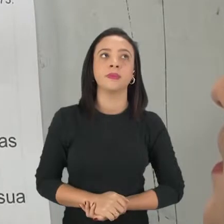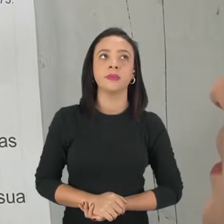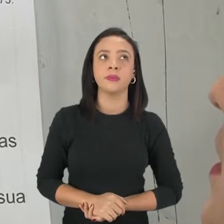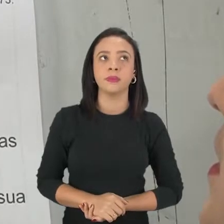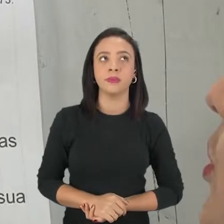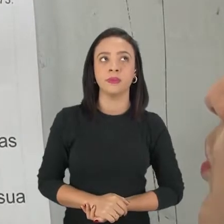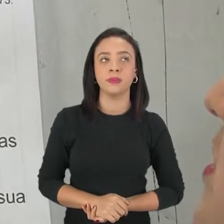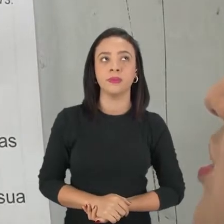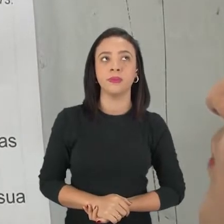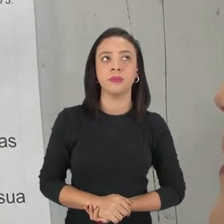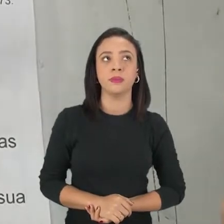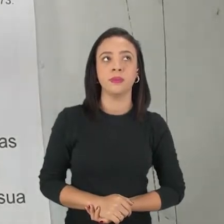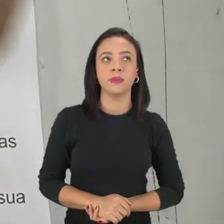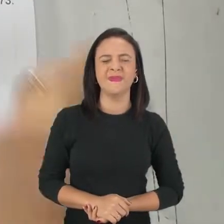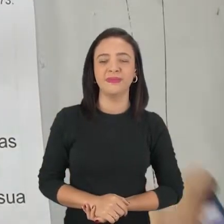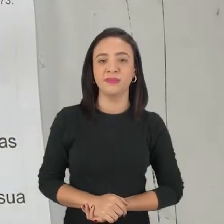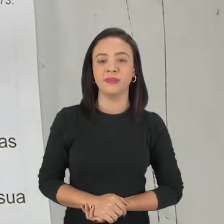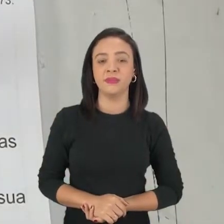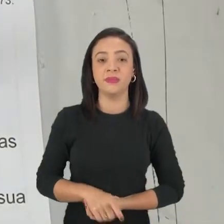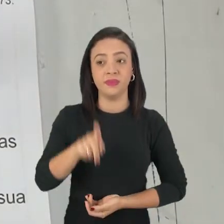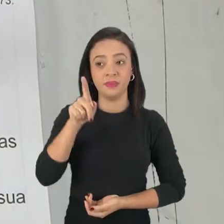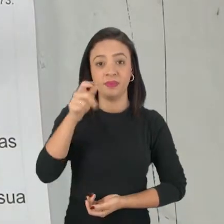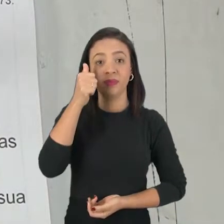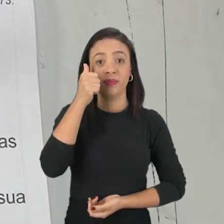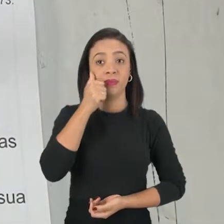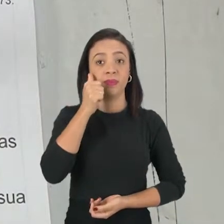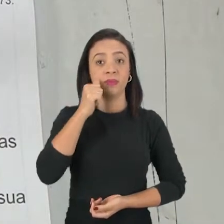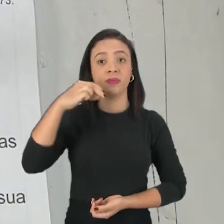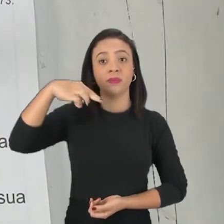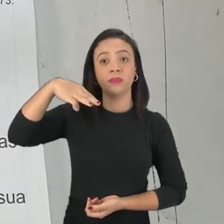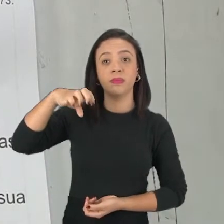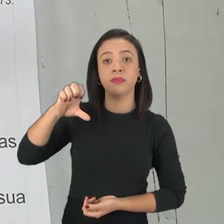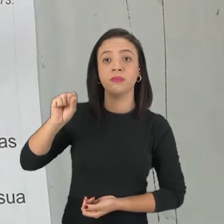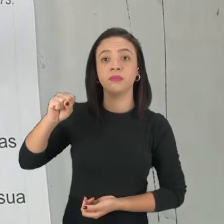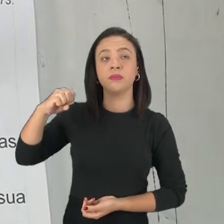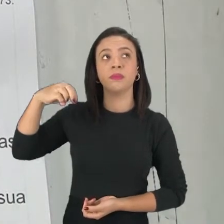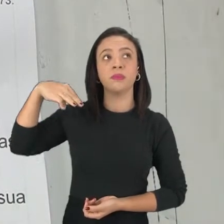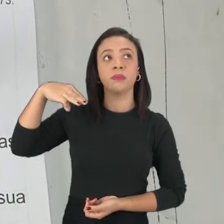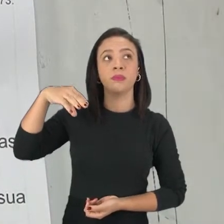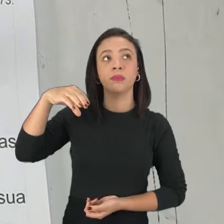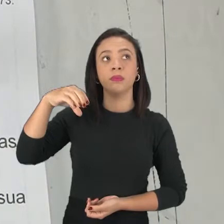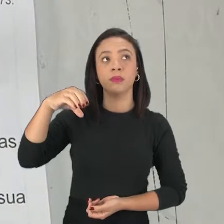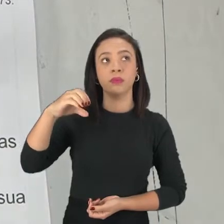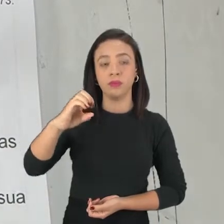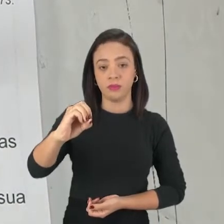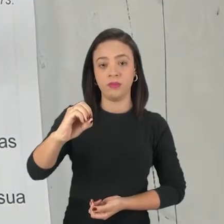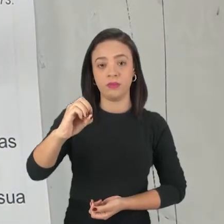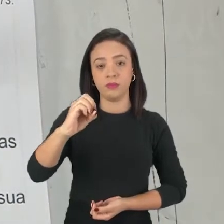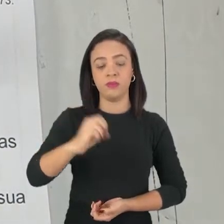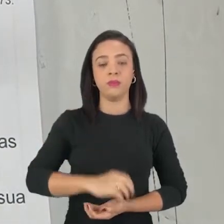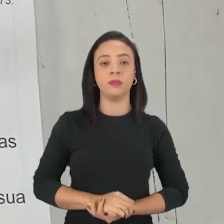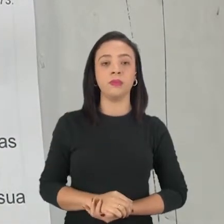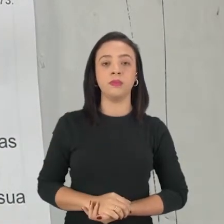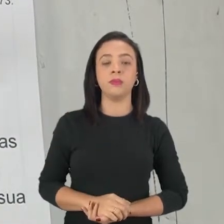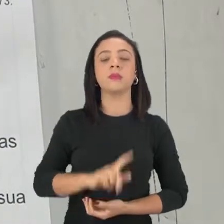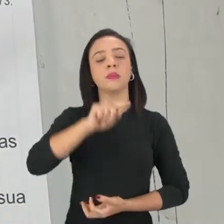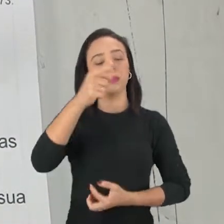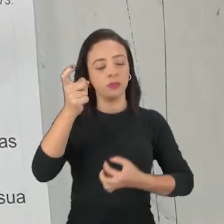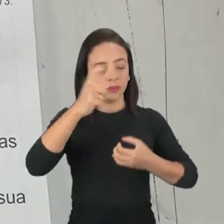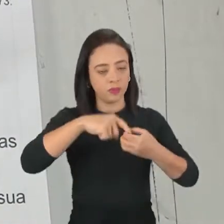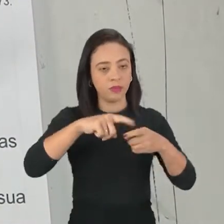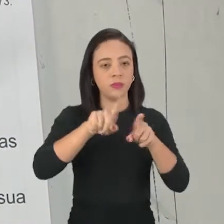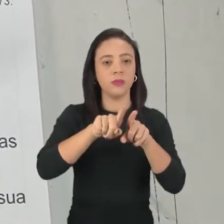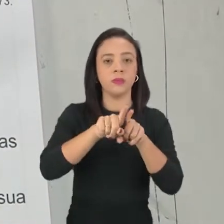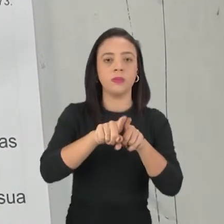aqui depois a gente vai voltar esse mesmo a marca nessa mesma marcação